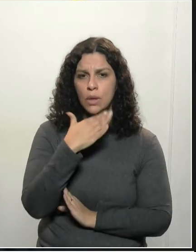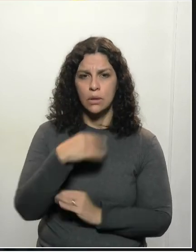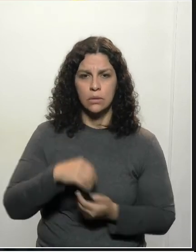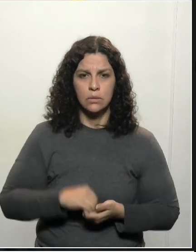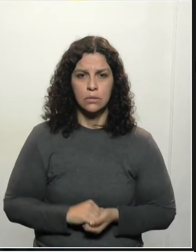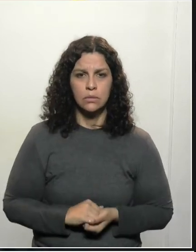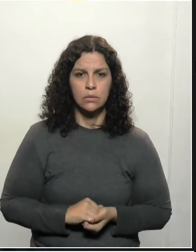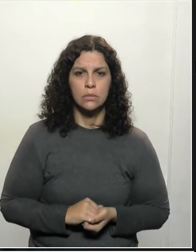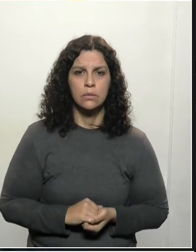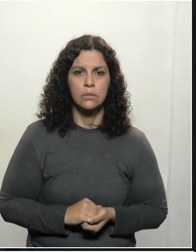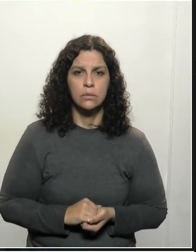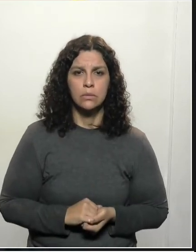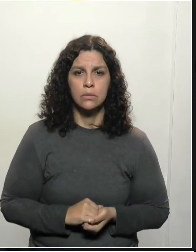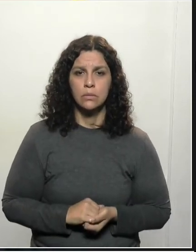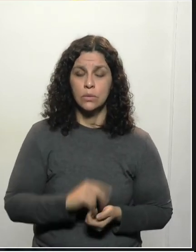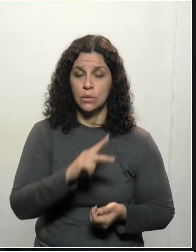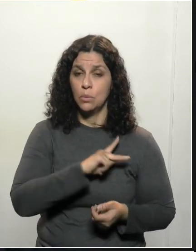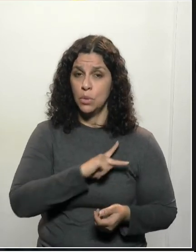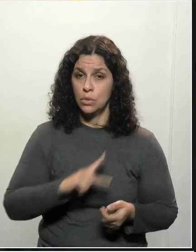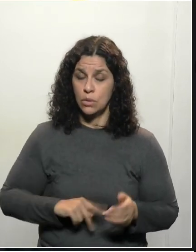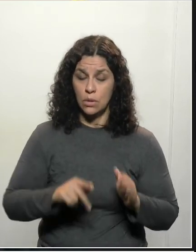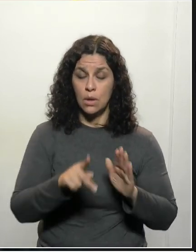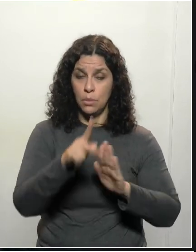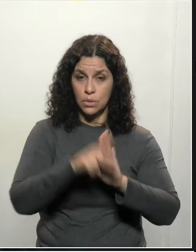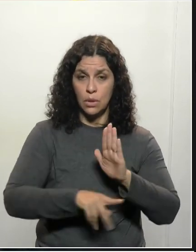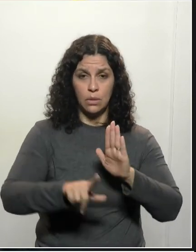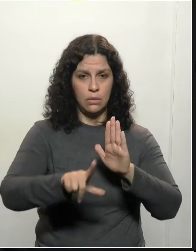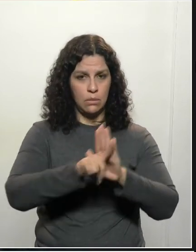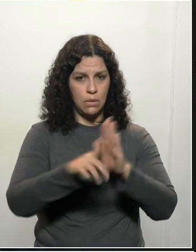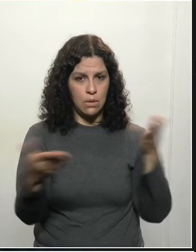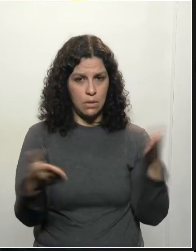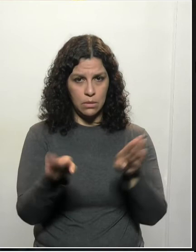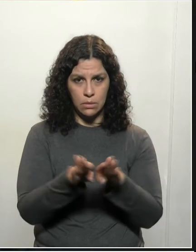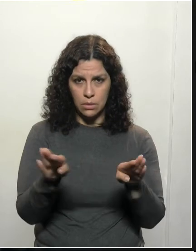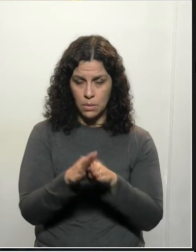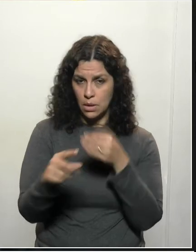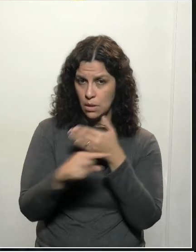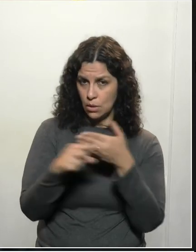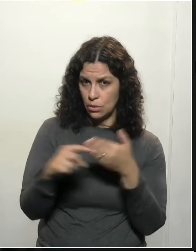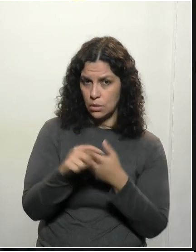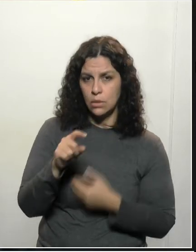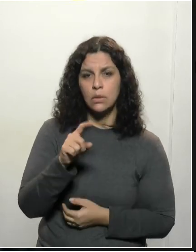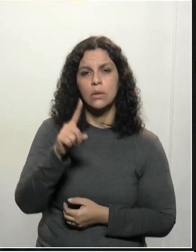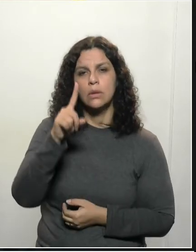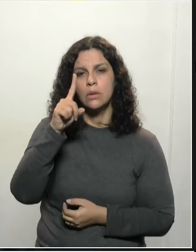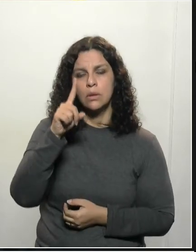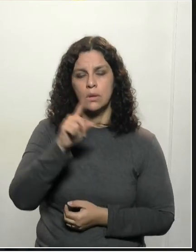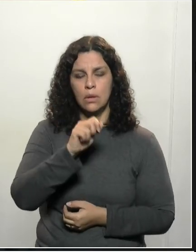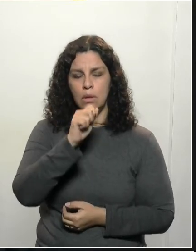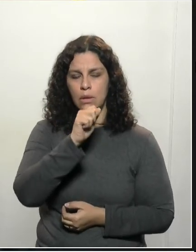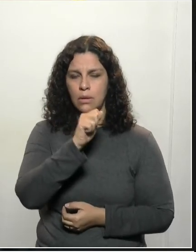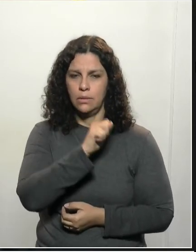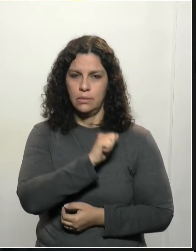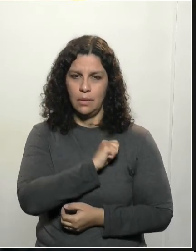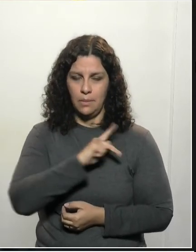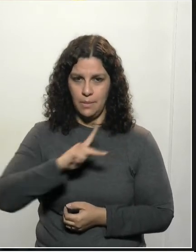março. O presente projeto de lei, de autoria do deputado Alexandre Amaro, propõe